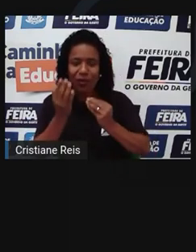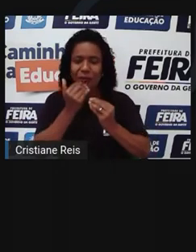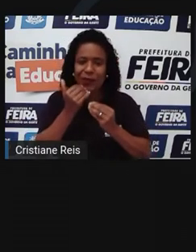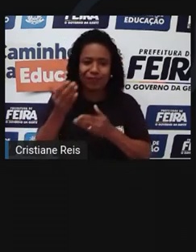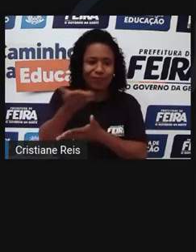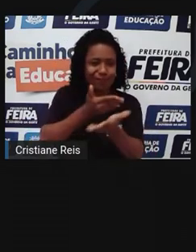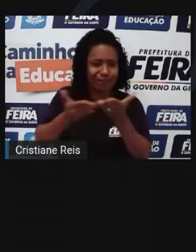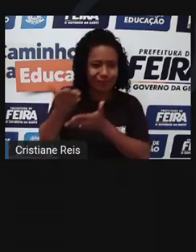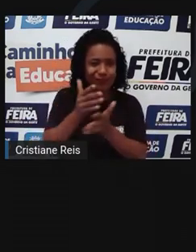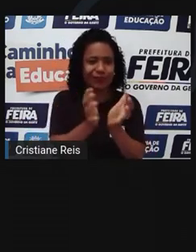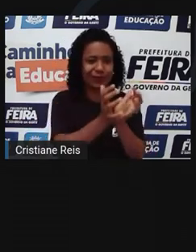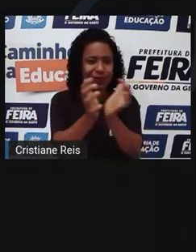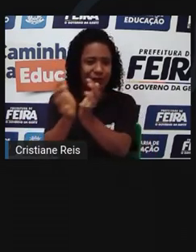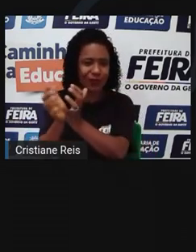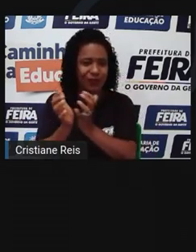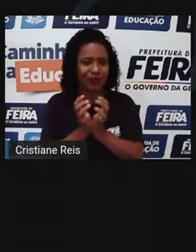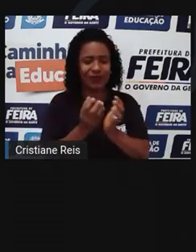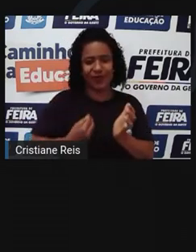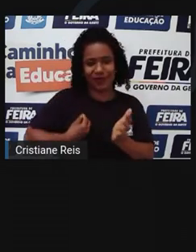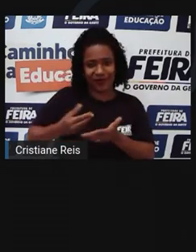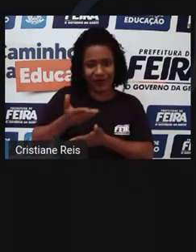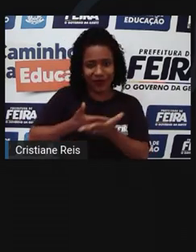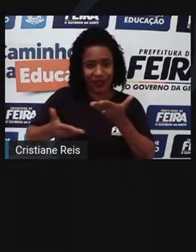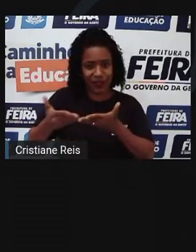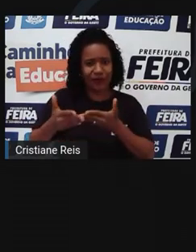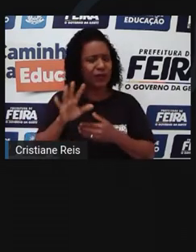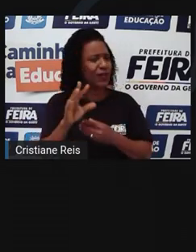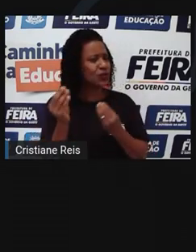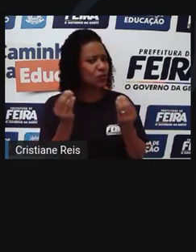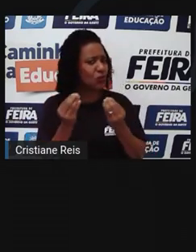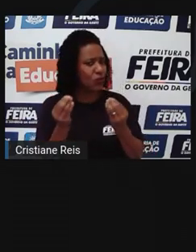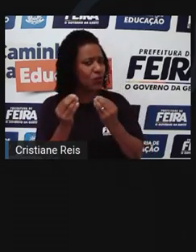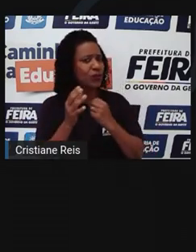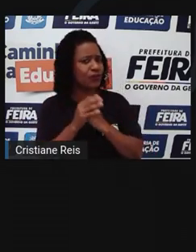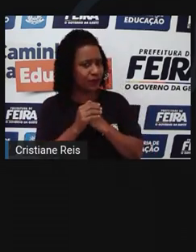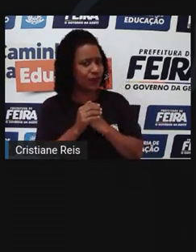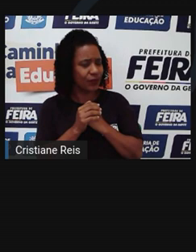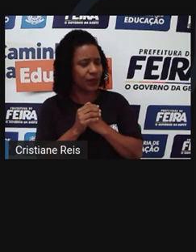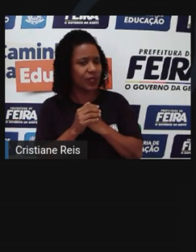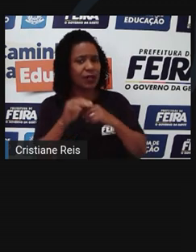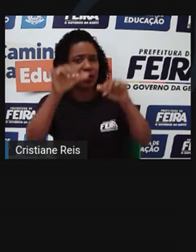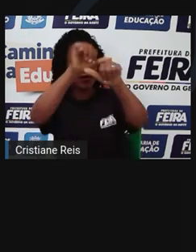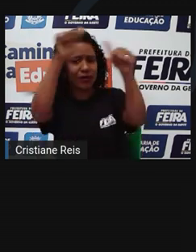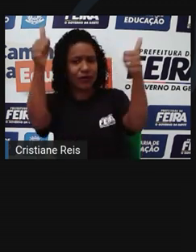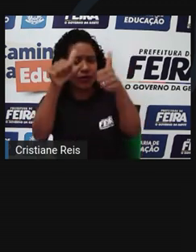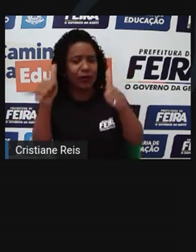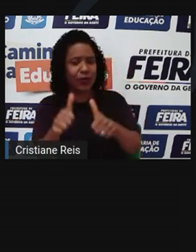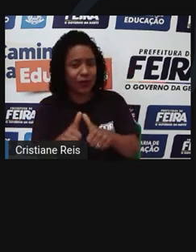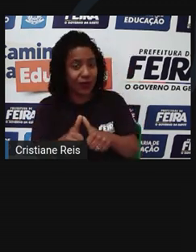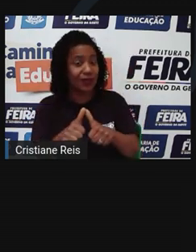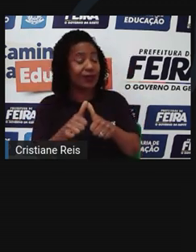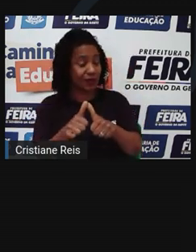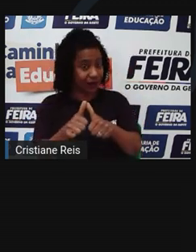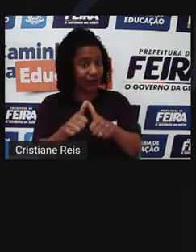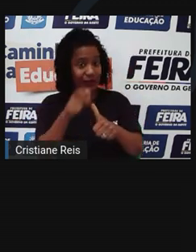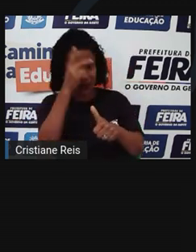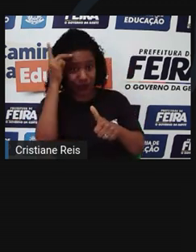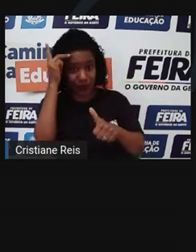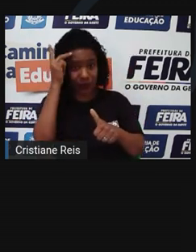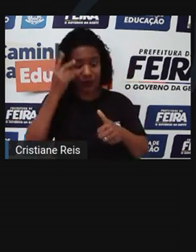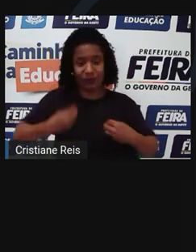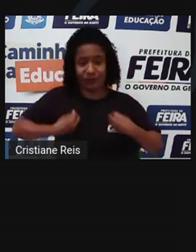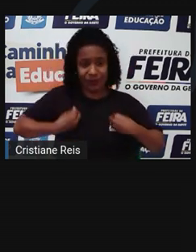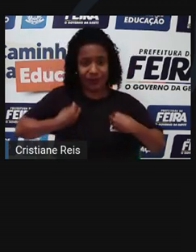bem menores. A teoria mais aceita até agora é que os sapiens, já idênticos fisicamente aos humanos modernos, espalharam-se pela Península